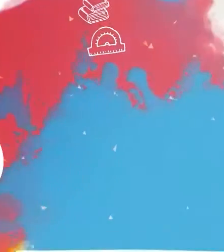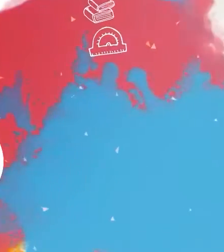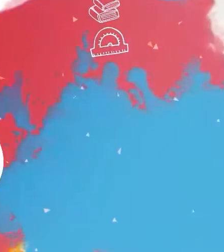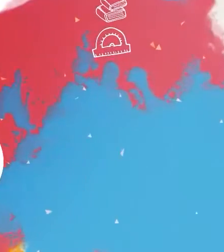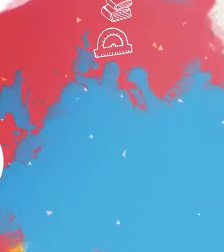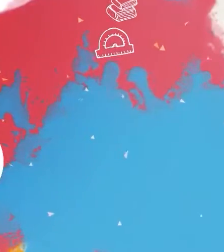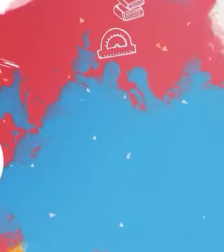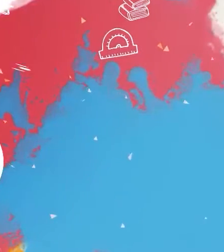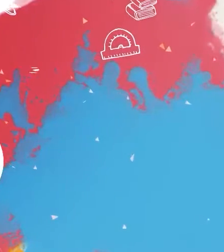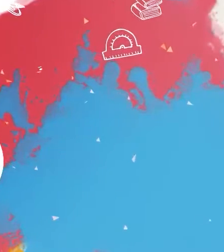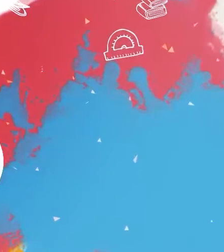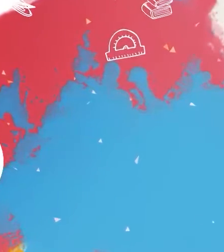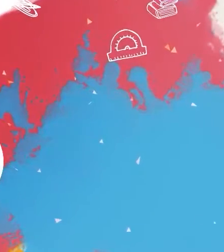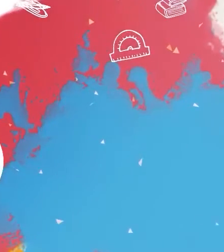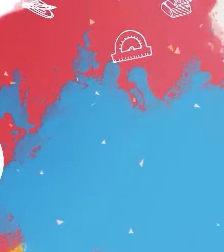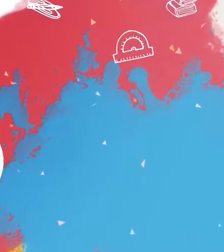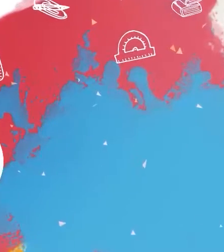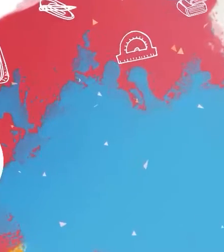Música